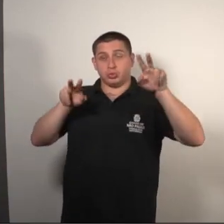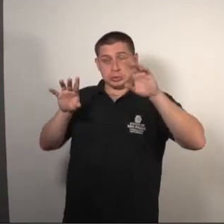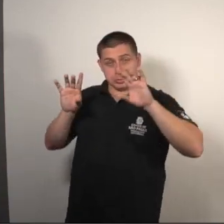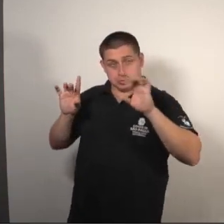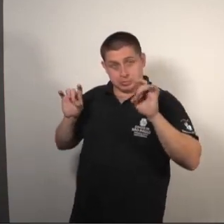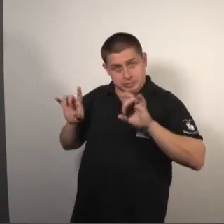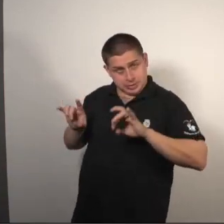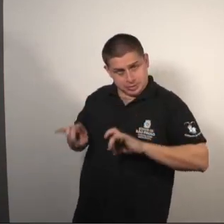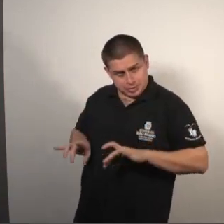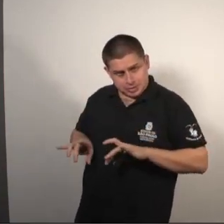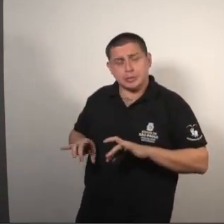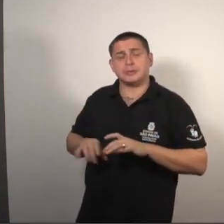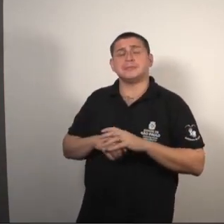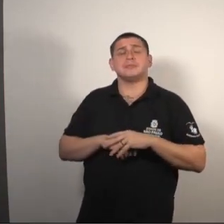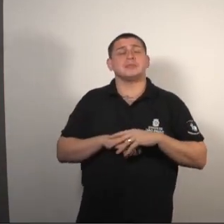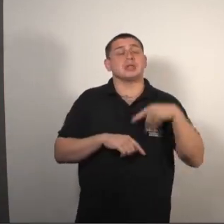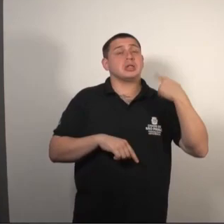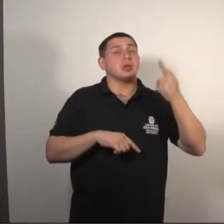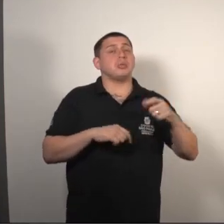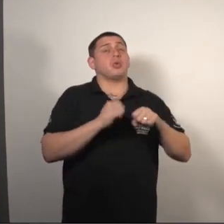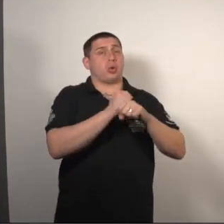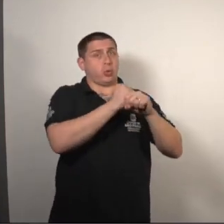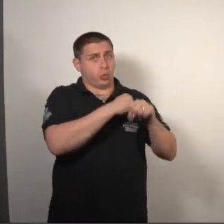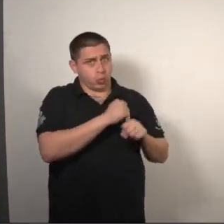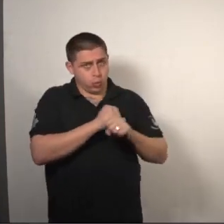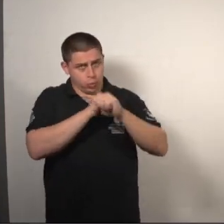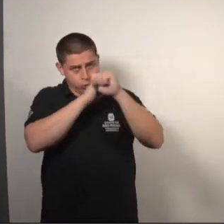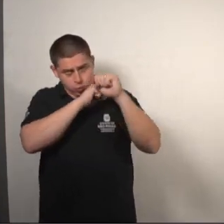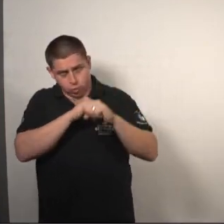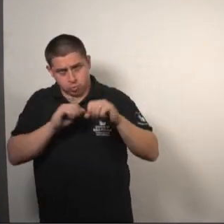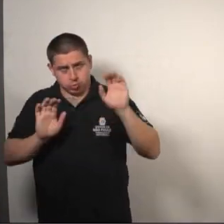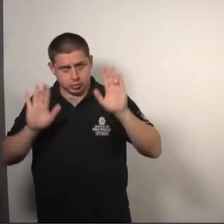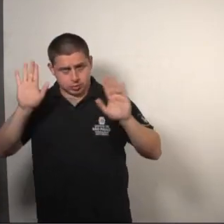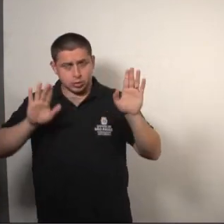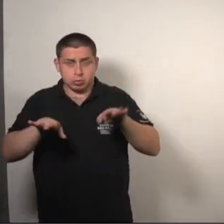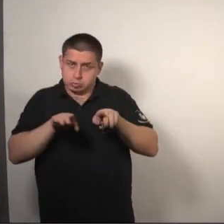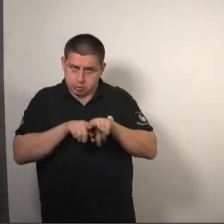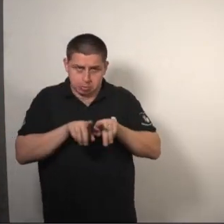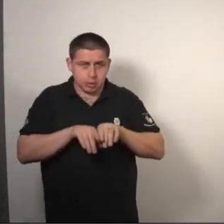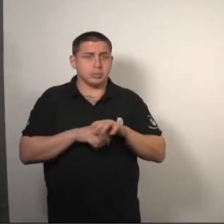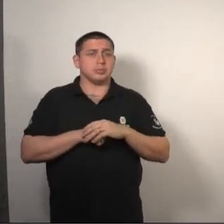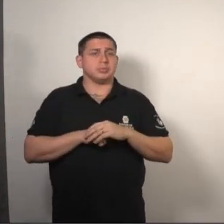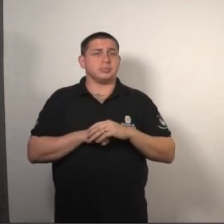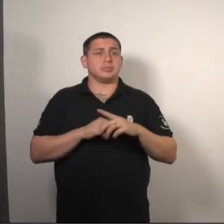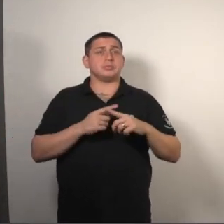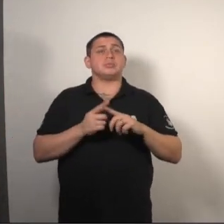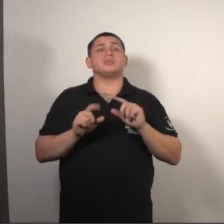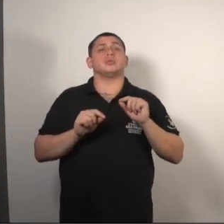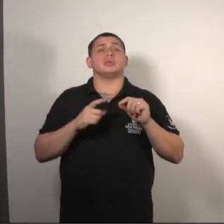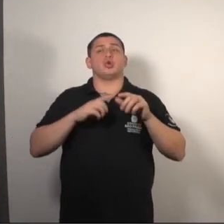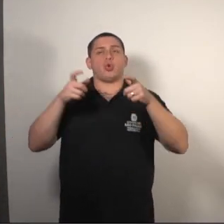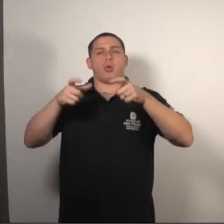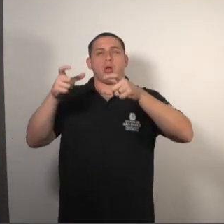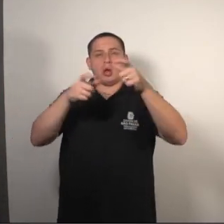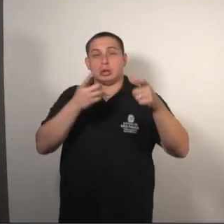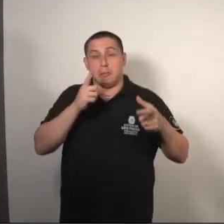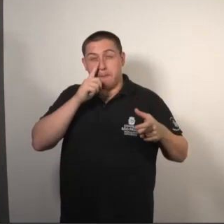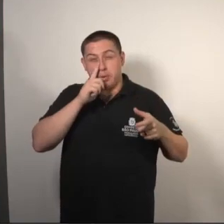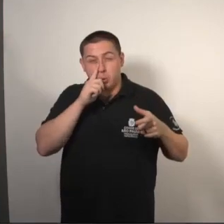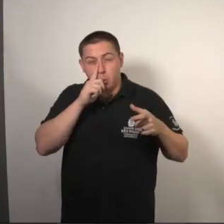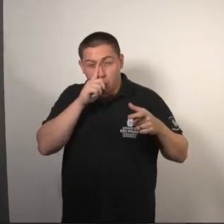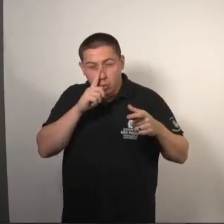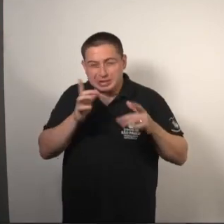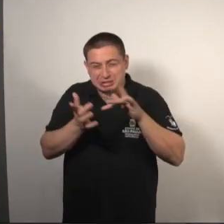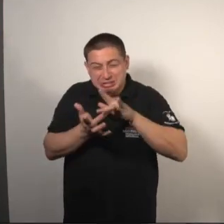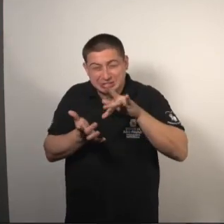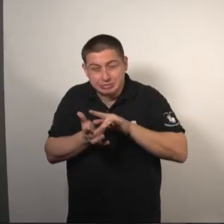túneis e depois as obras. Mas aqueles pontos mais críticos já estão sendo cuidados, como você comentou. Mas ela quer saber quantas obras a